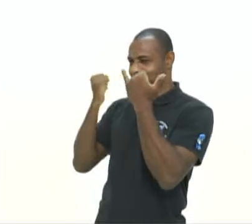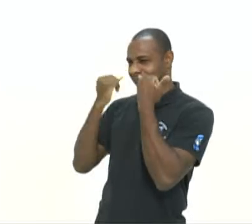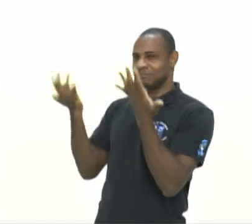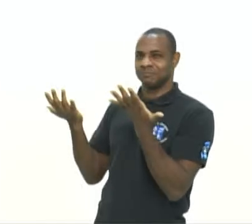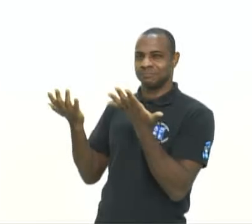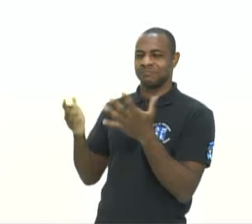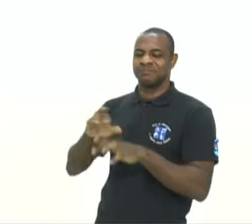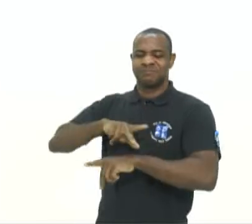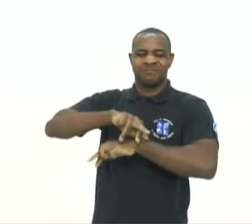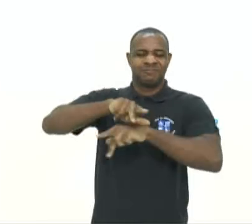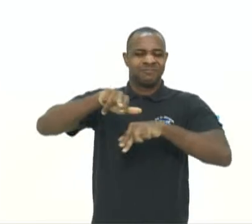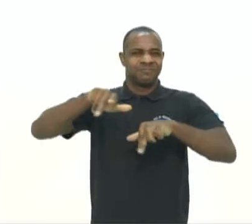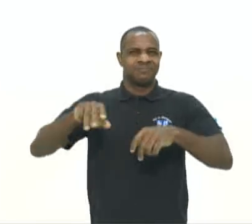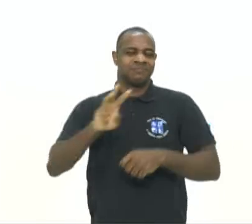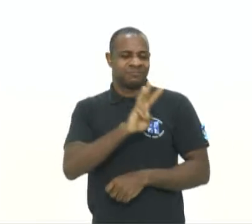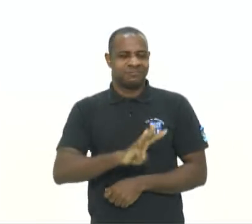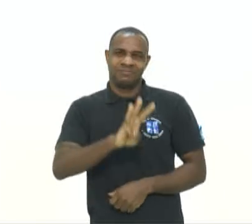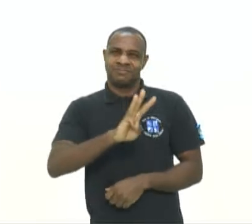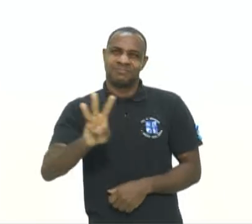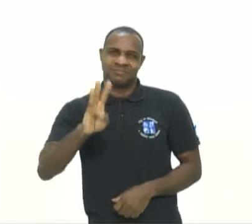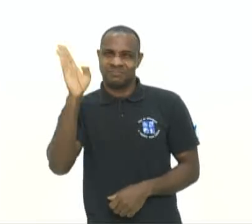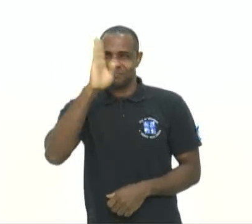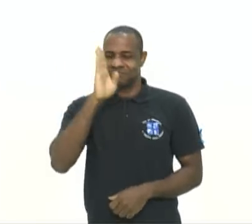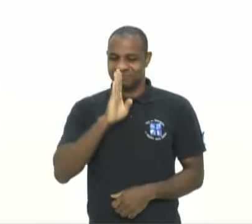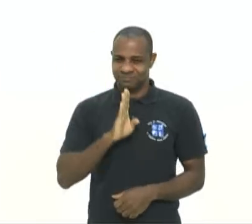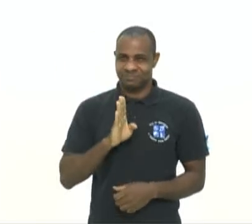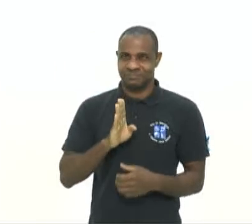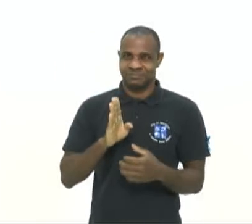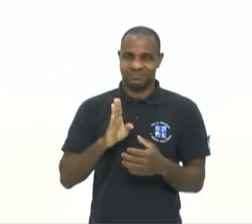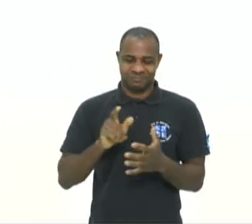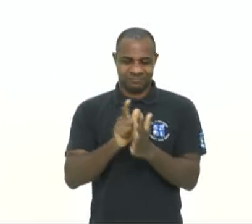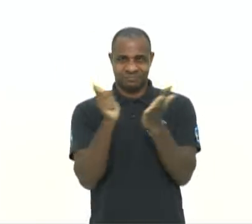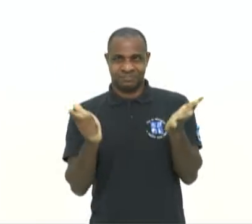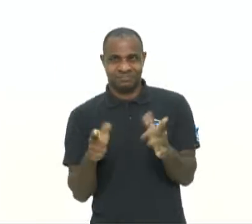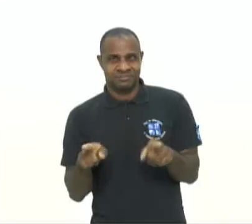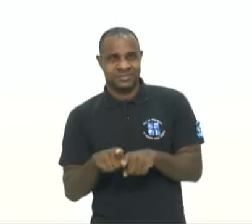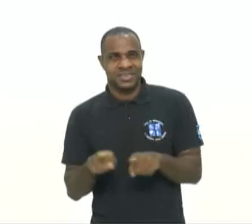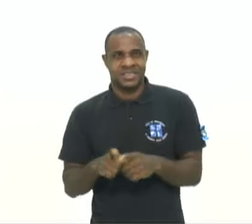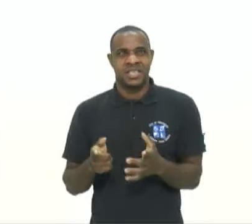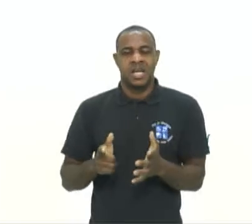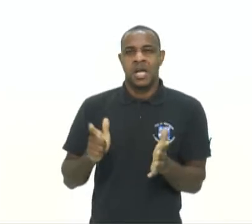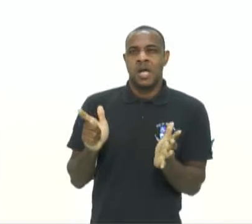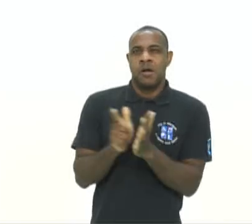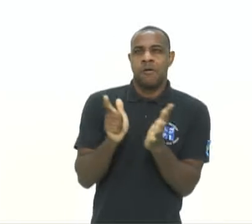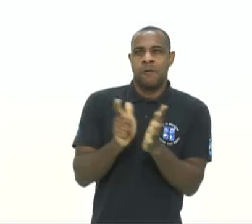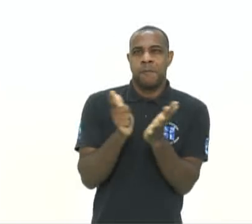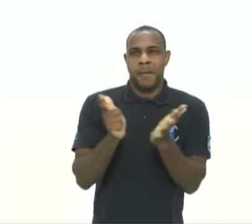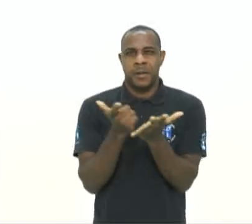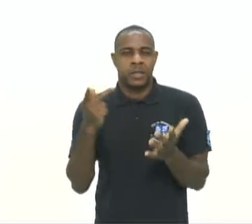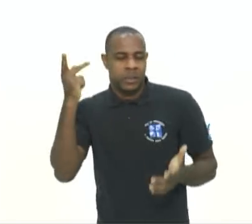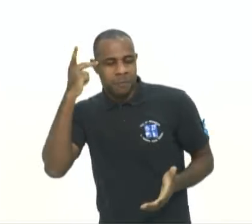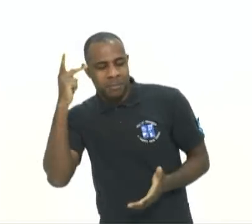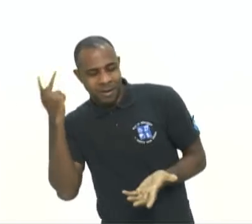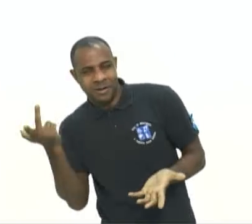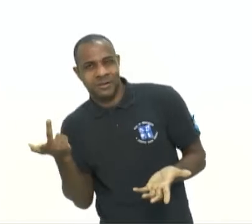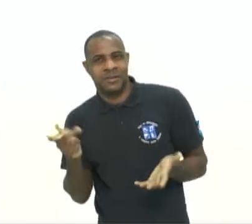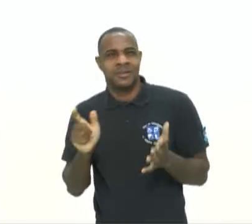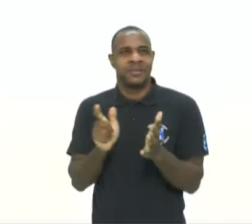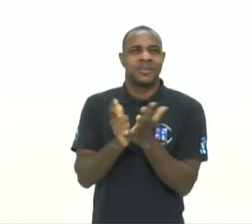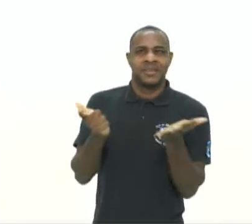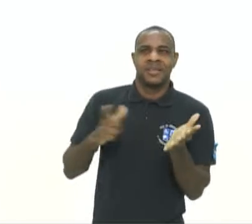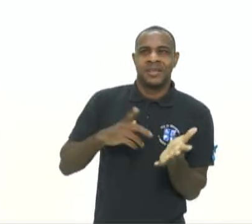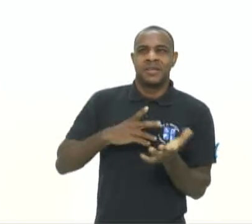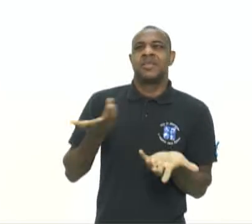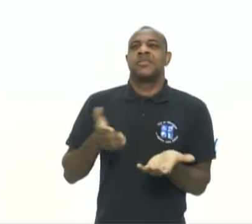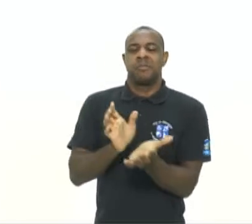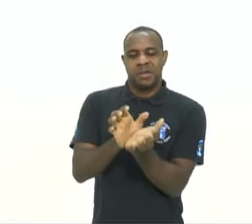diversos sites de jornais brasileiros, como o da Folha de São Paulo, do Jornal do Comércio de Pernambuco e do Diário de Pernambuco,